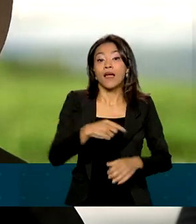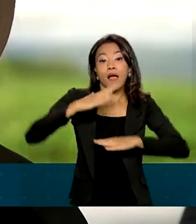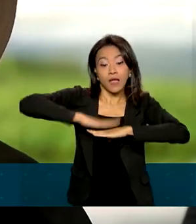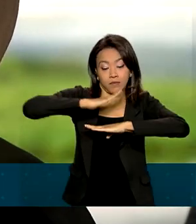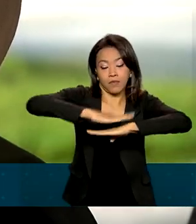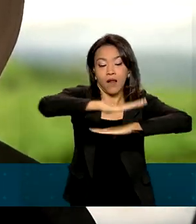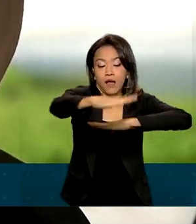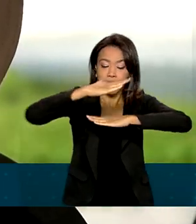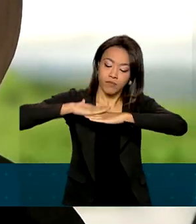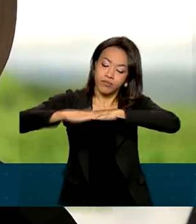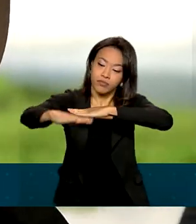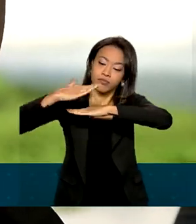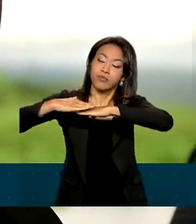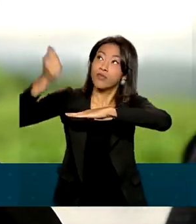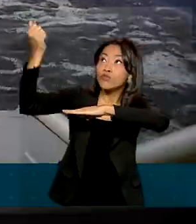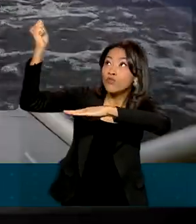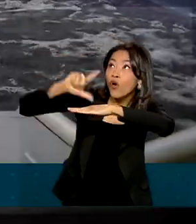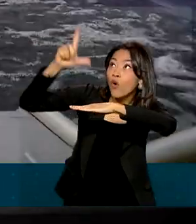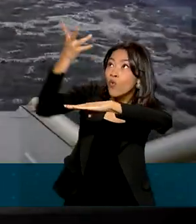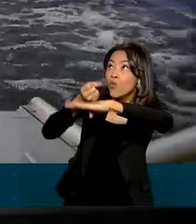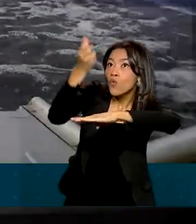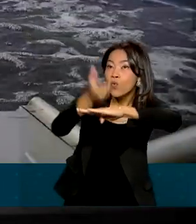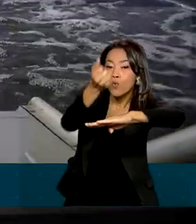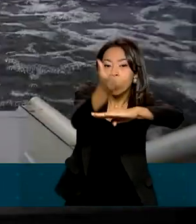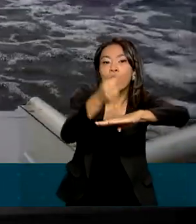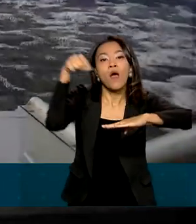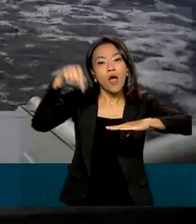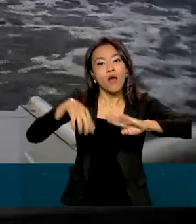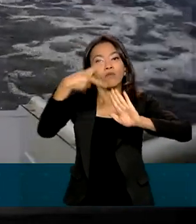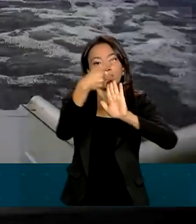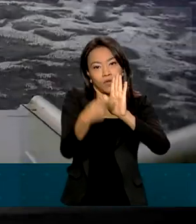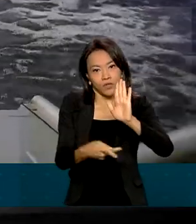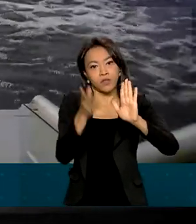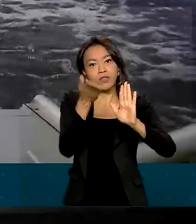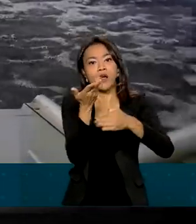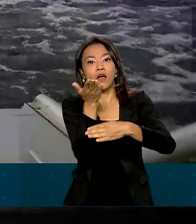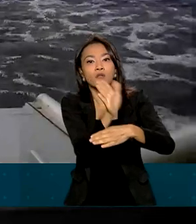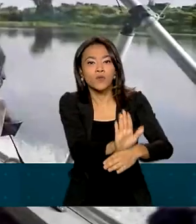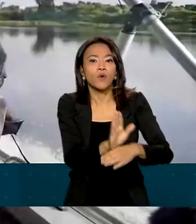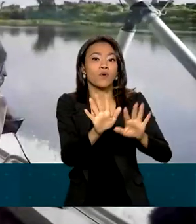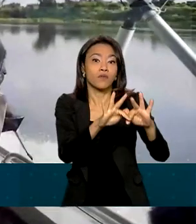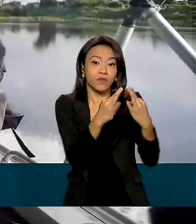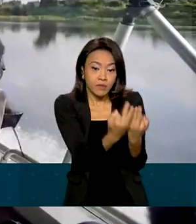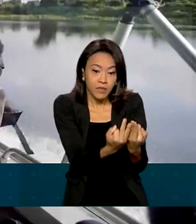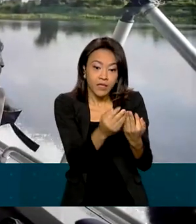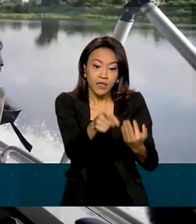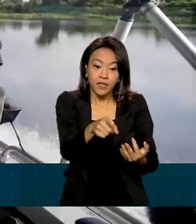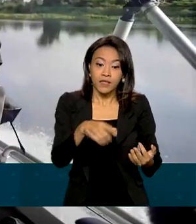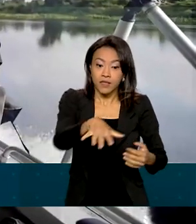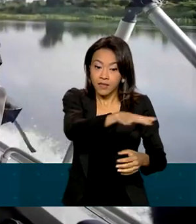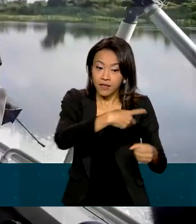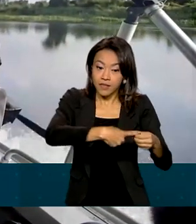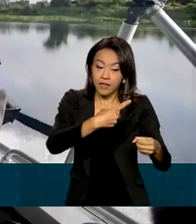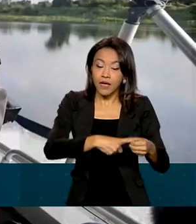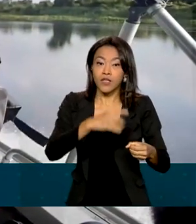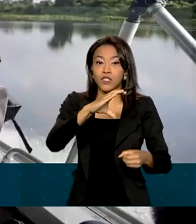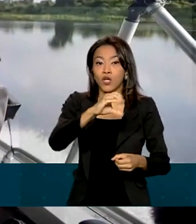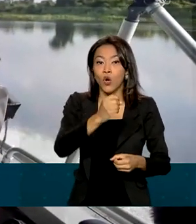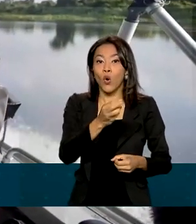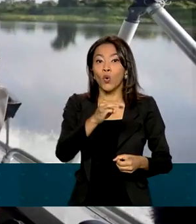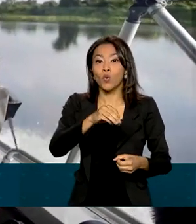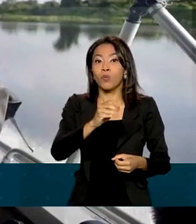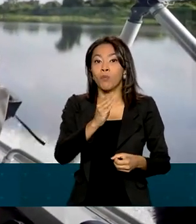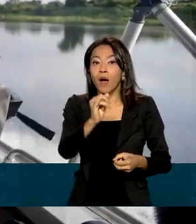parte do projeto ilumina Pantanal que já beneficiou famílias dos municípios de Corumbá Aquidauana